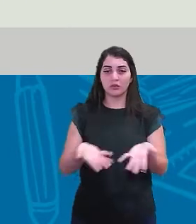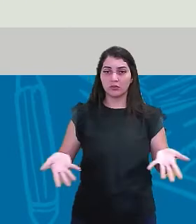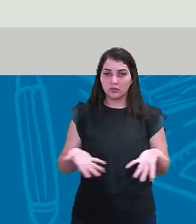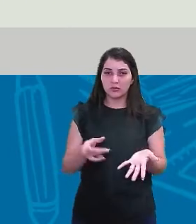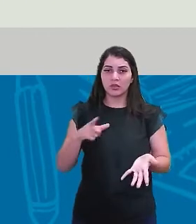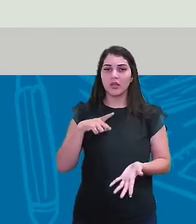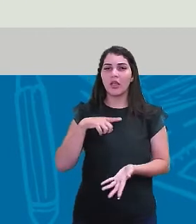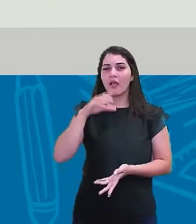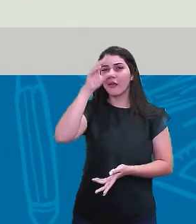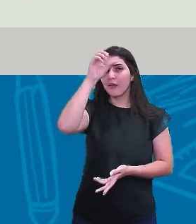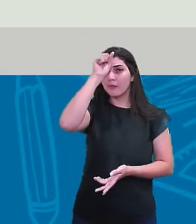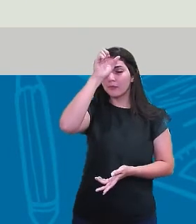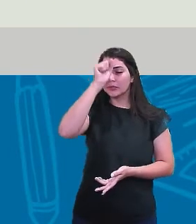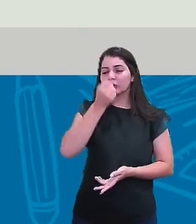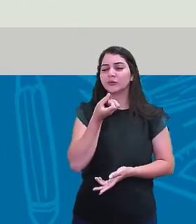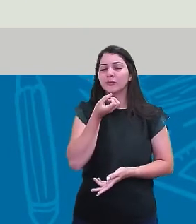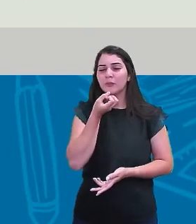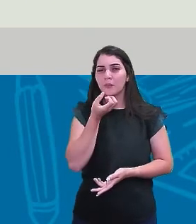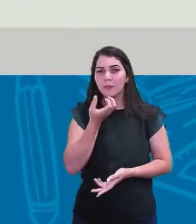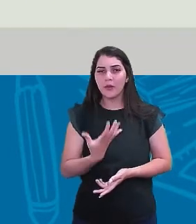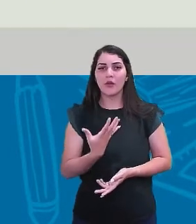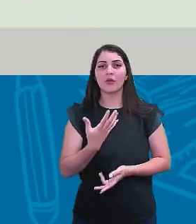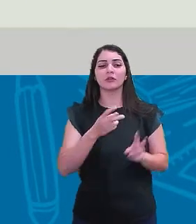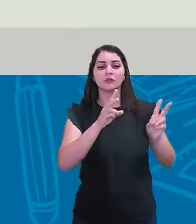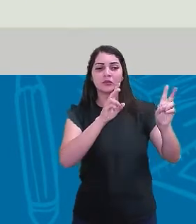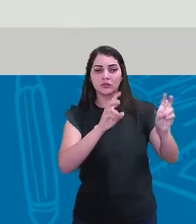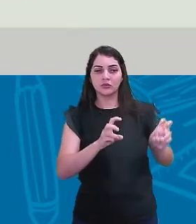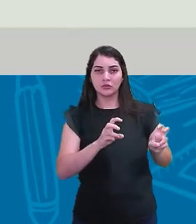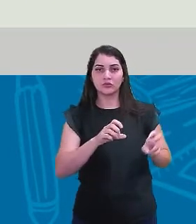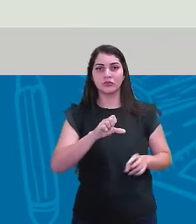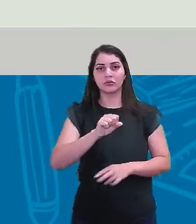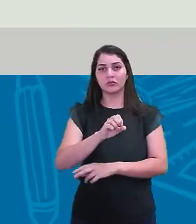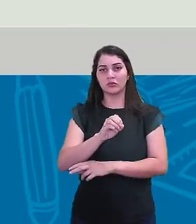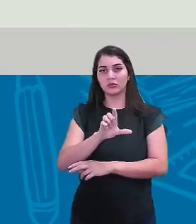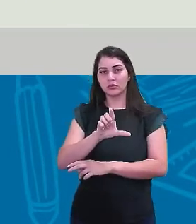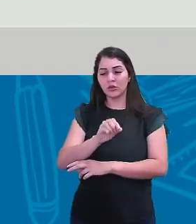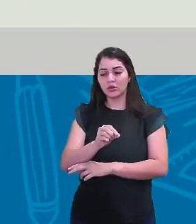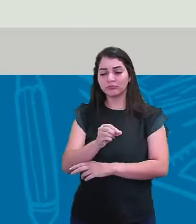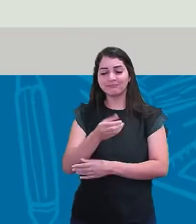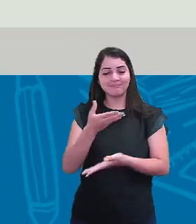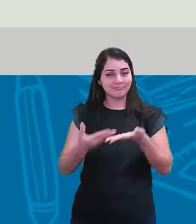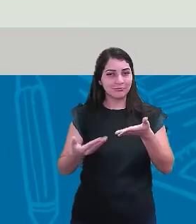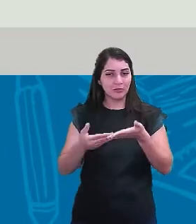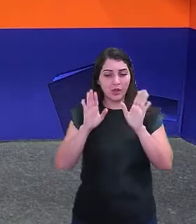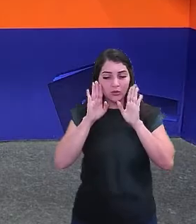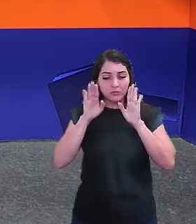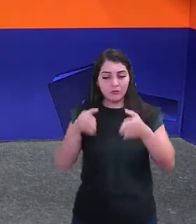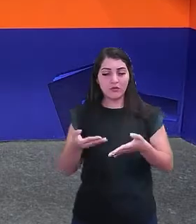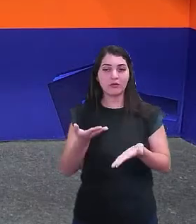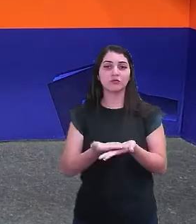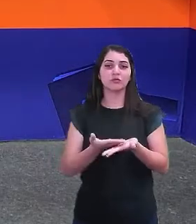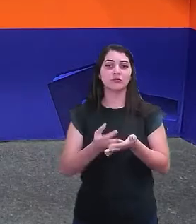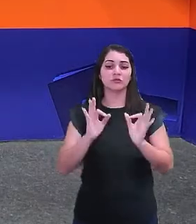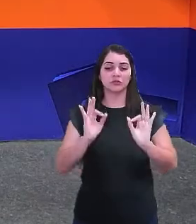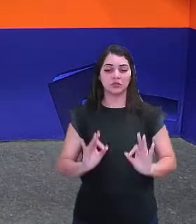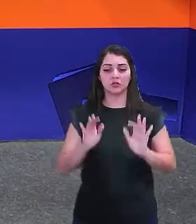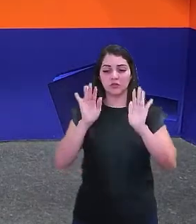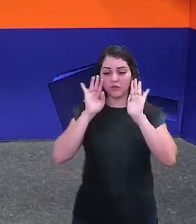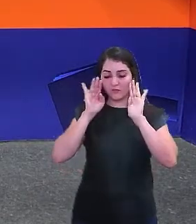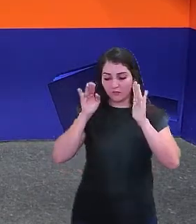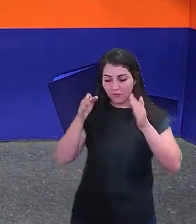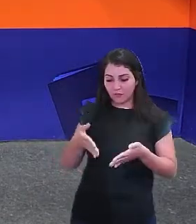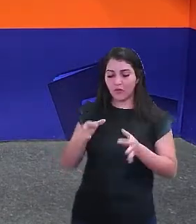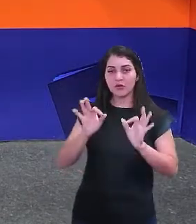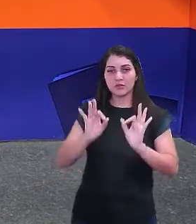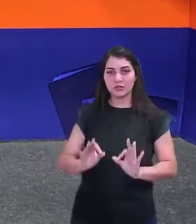aprendido bastante sobre essas questões do solo. E, não perde o foco nos estudos, tá bom, pessoal? Foca direitinho